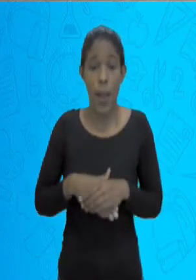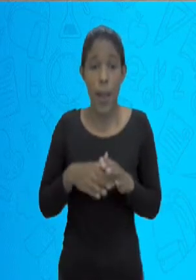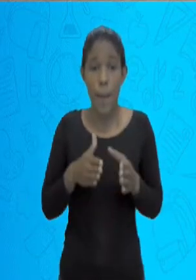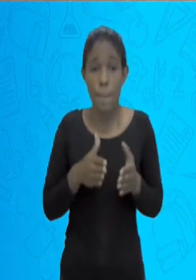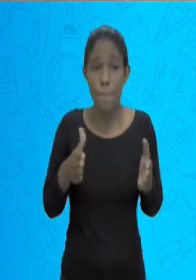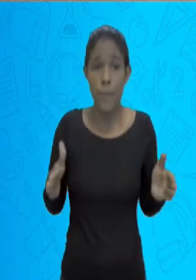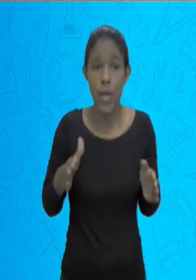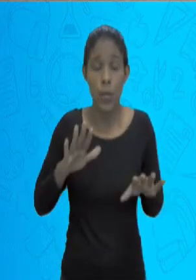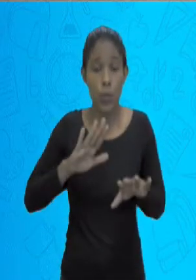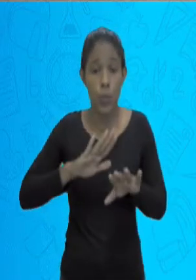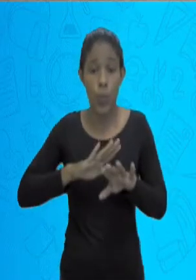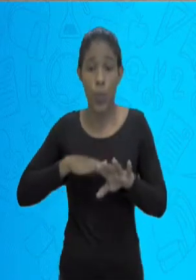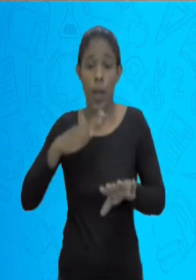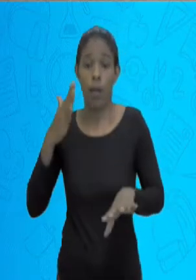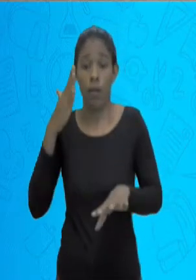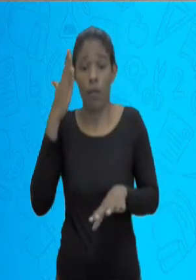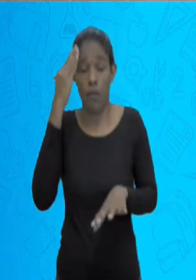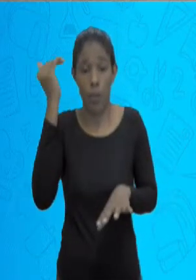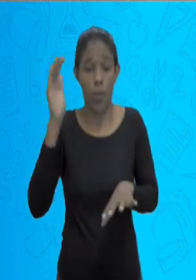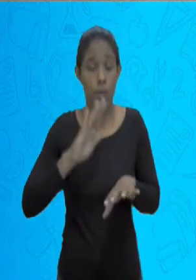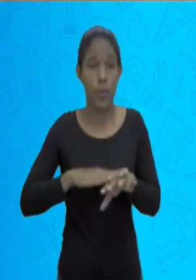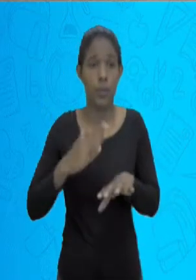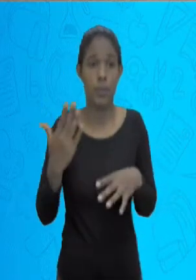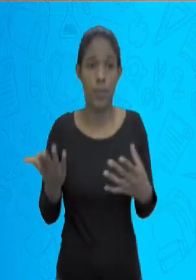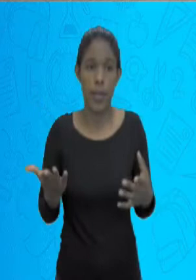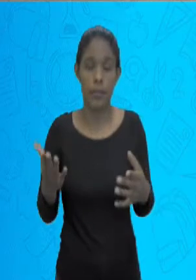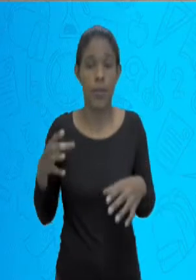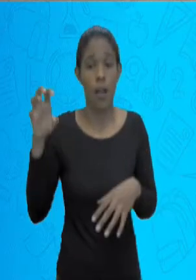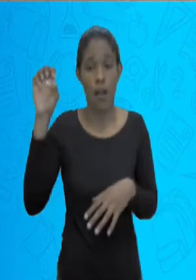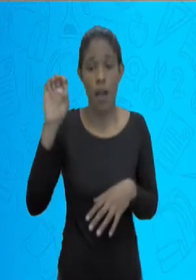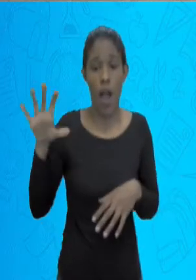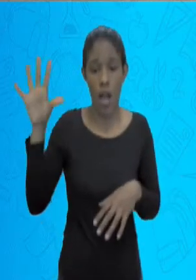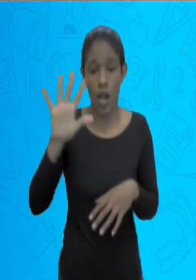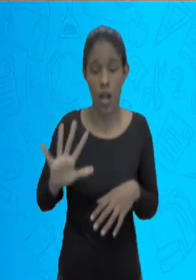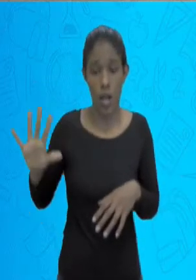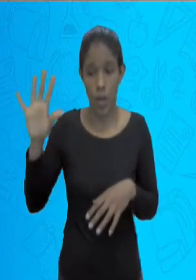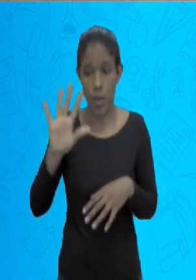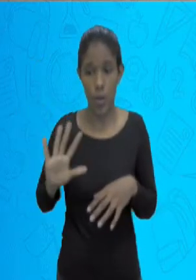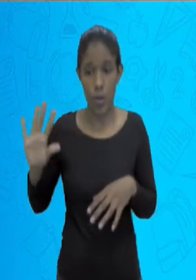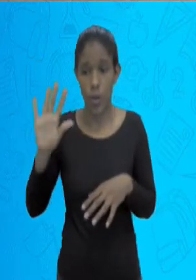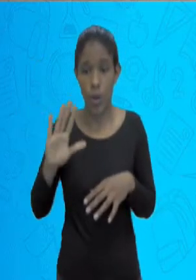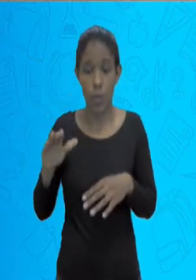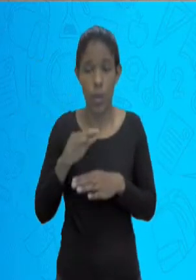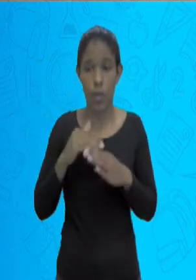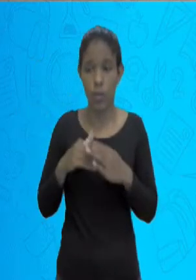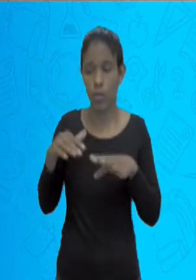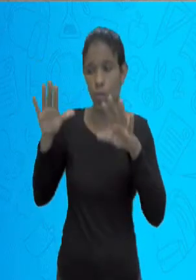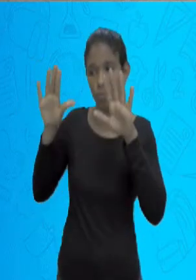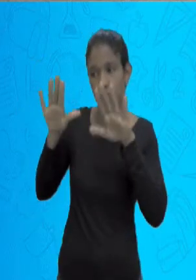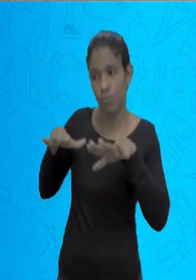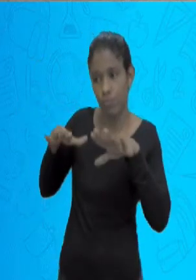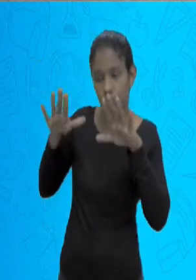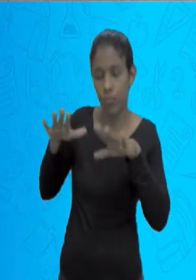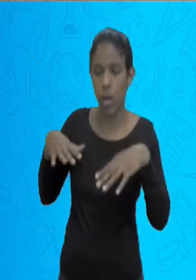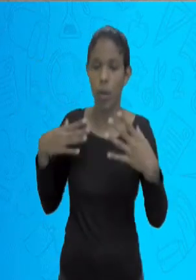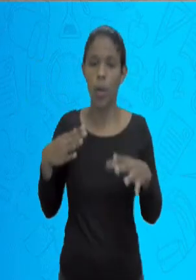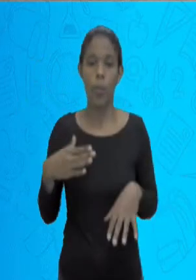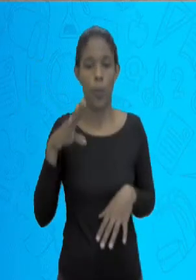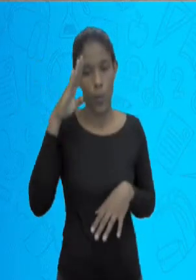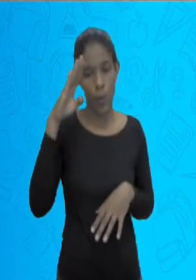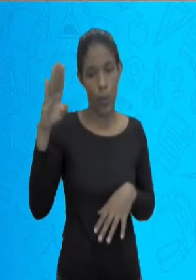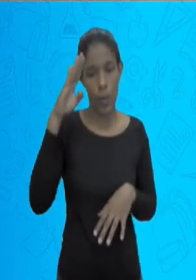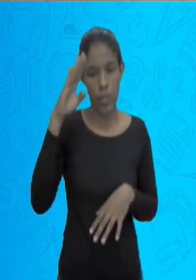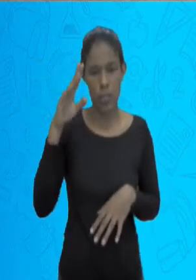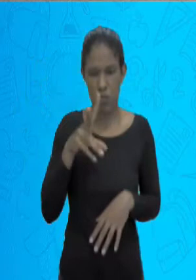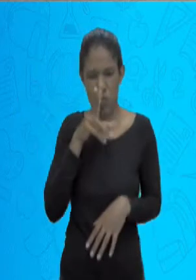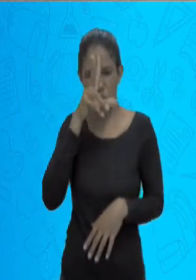ocidental lhe era submetida. O exército era bem organizado, numeroso e quase